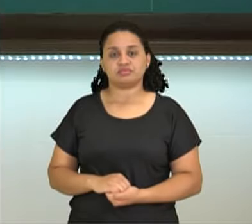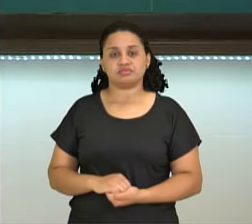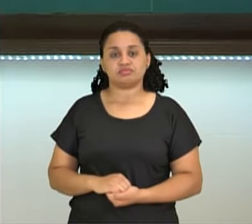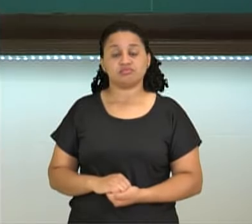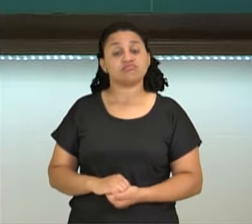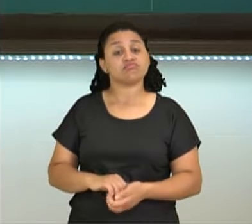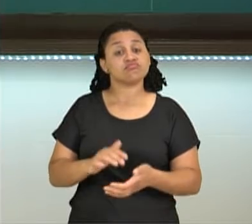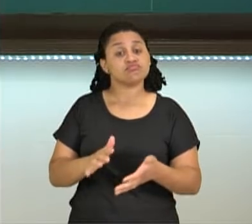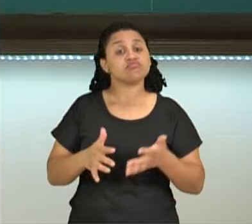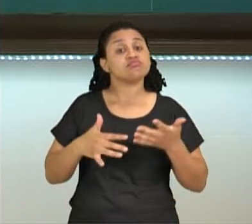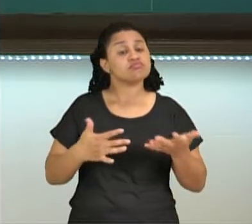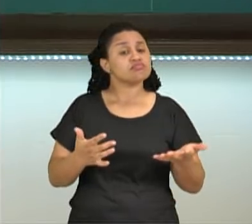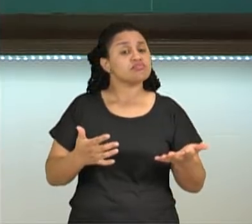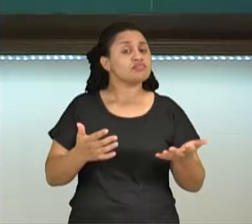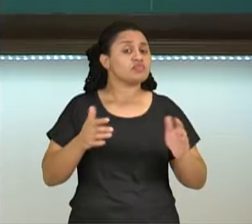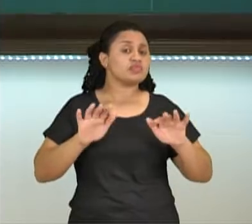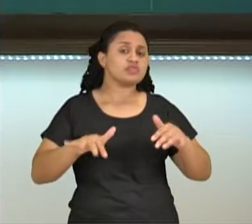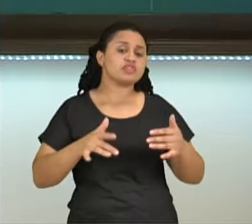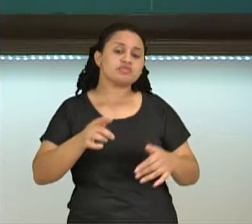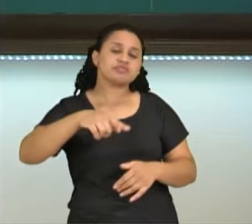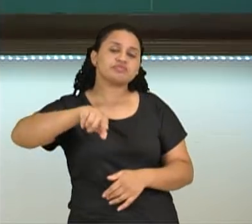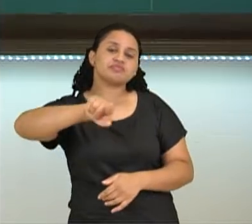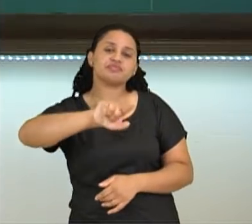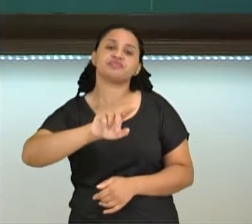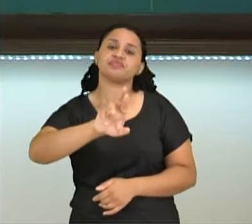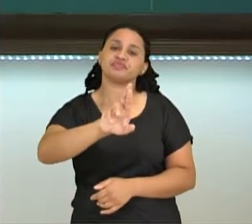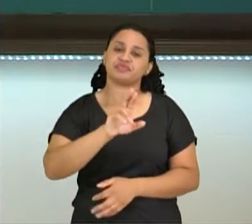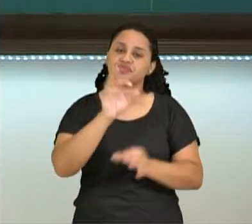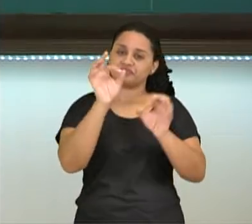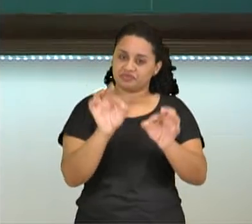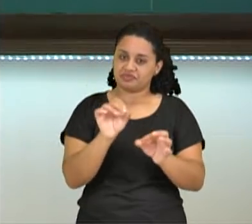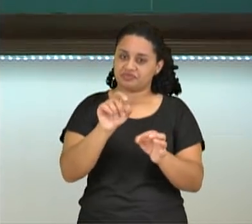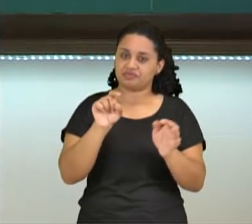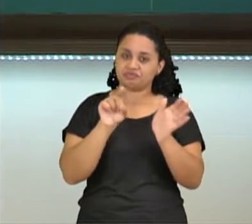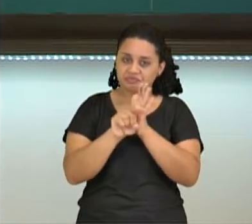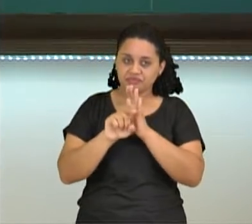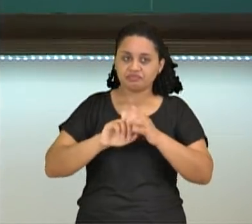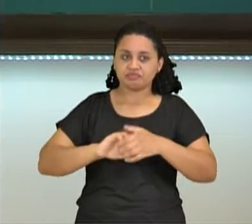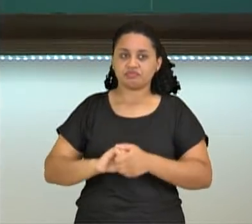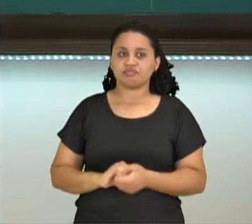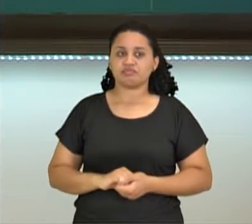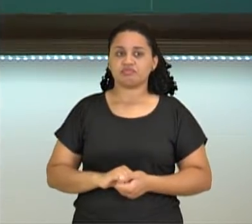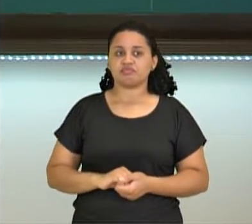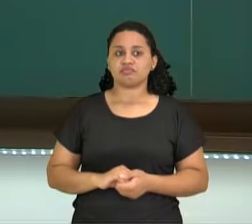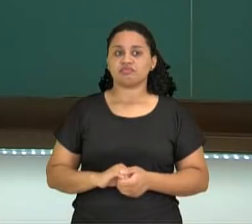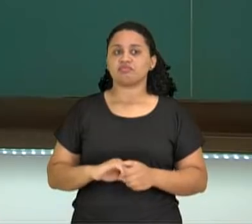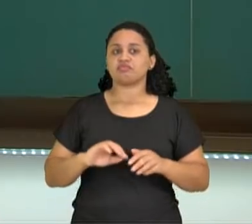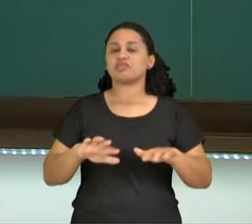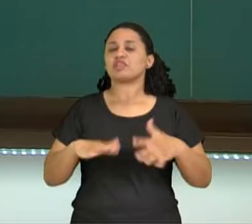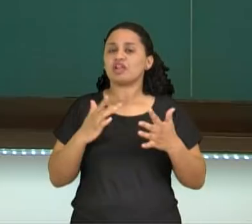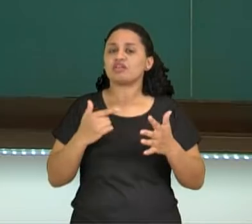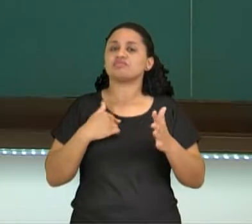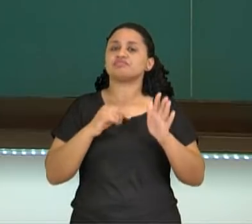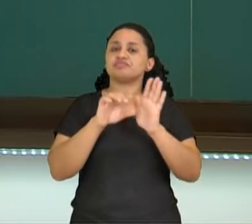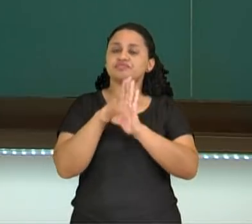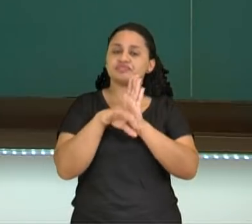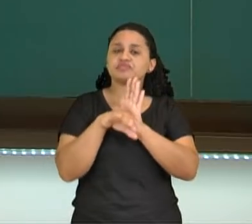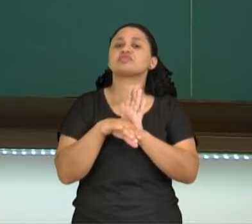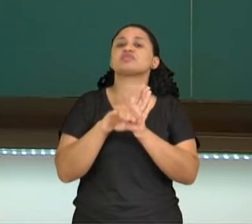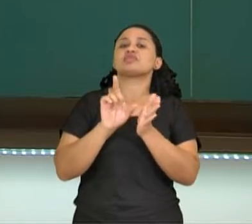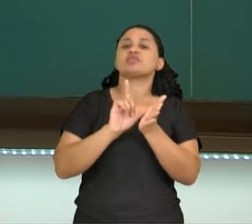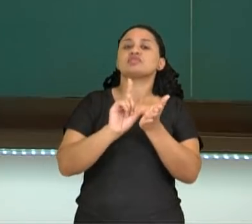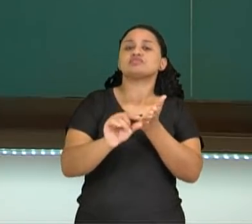E aí, pessoal, será que vocês acertaram esta questão? Vamos ver? Então, pela definição de artigo de